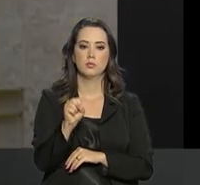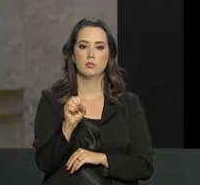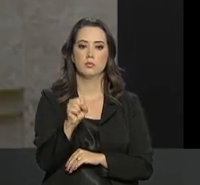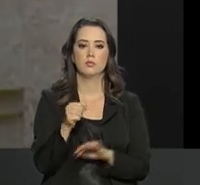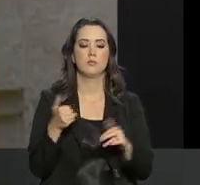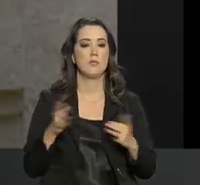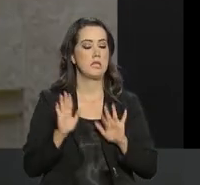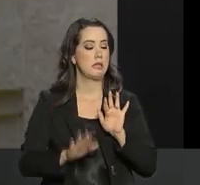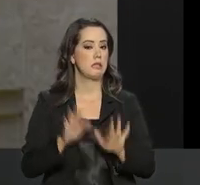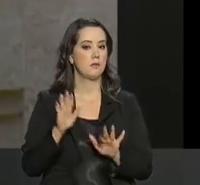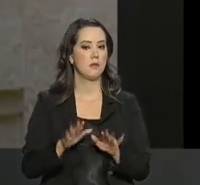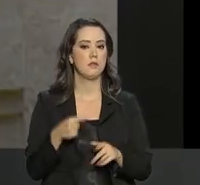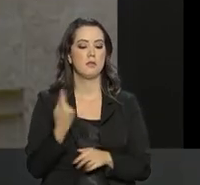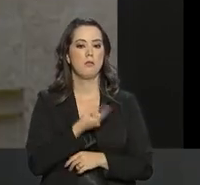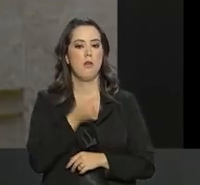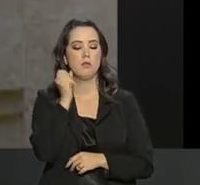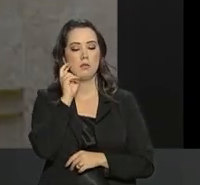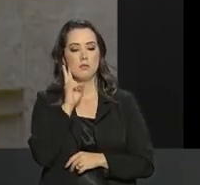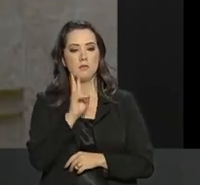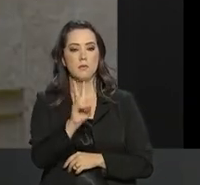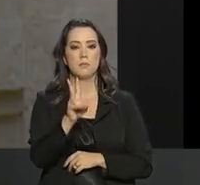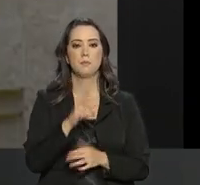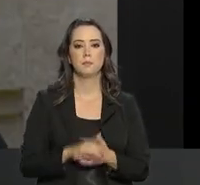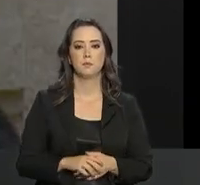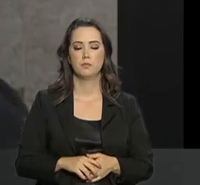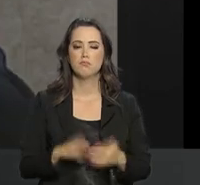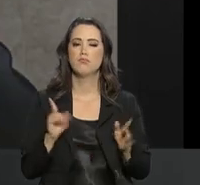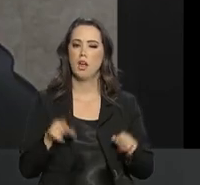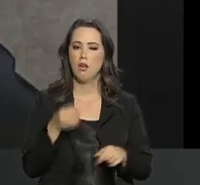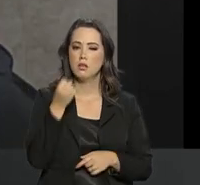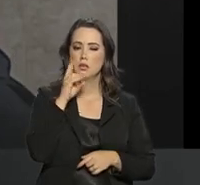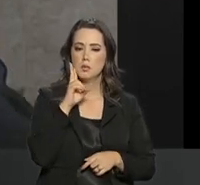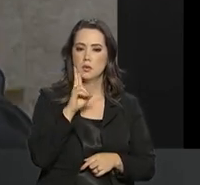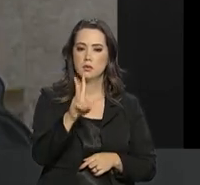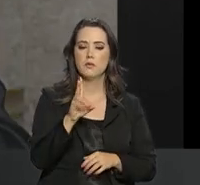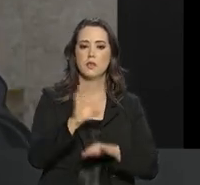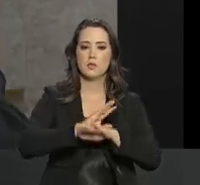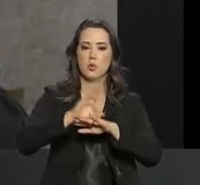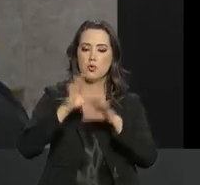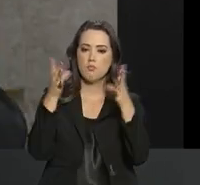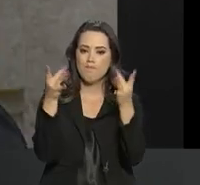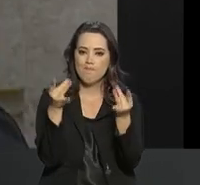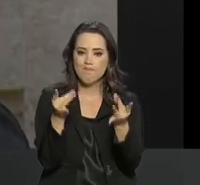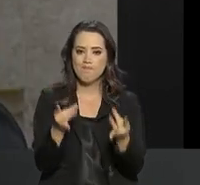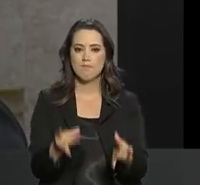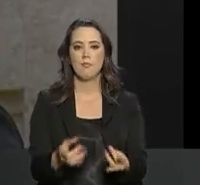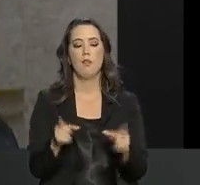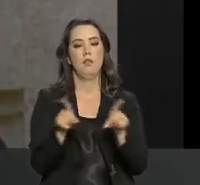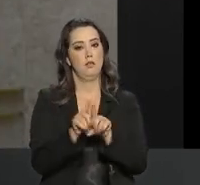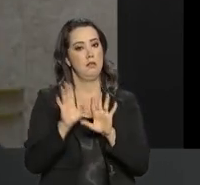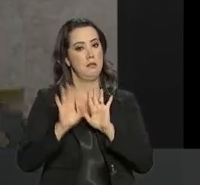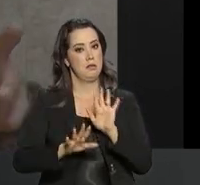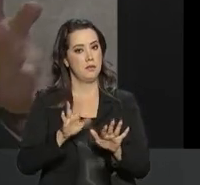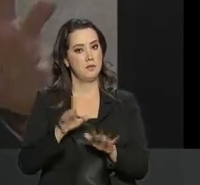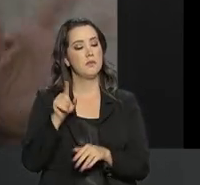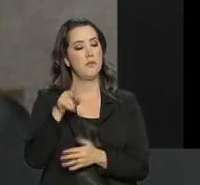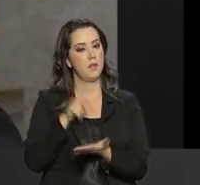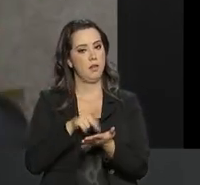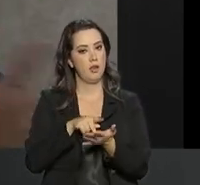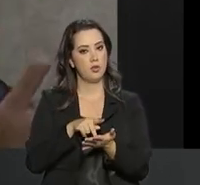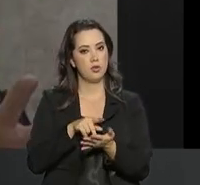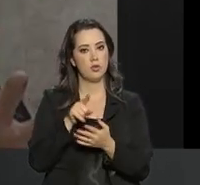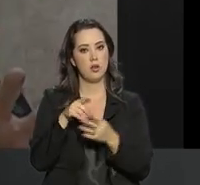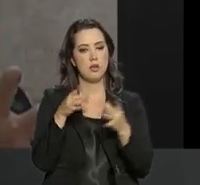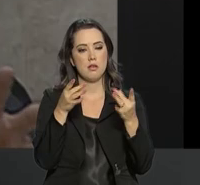88. E, de vez em quando, nós ouvimos, interessante, esta Constituição é muito detalhada, pormenorizada, e é verdade. Ela